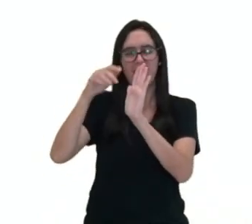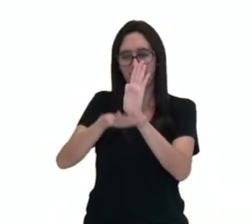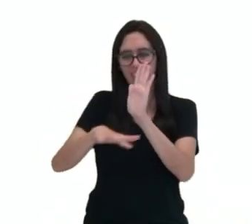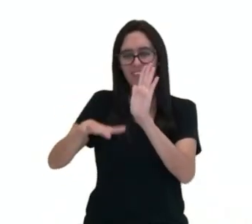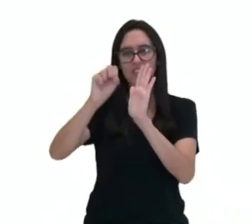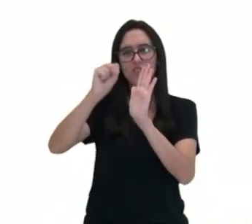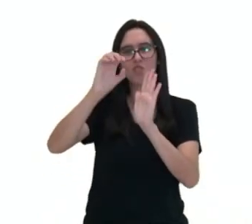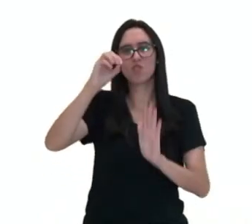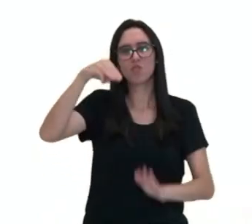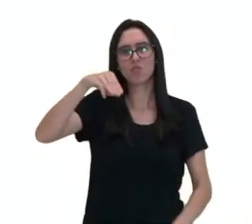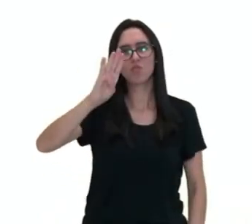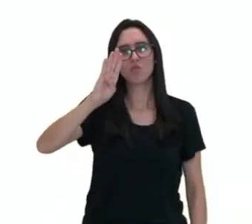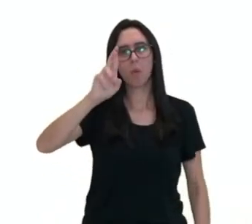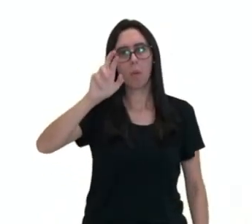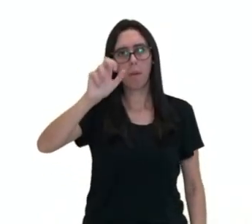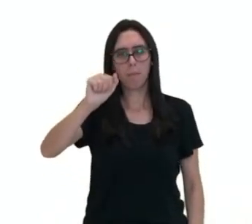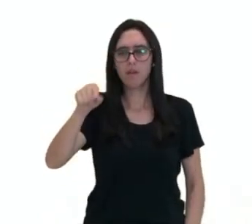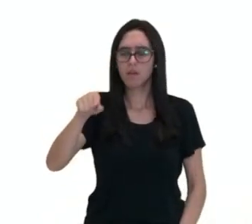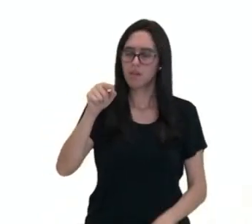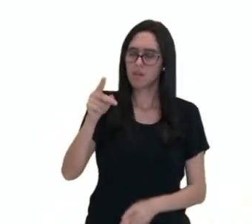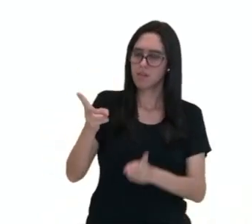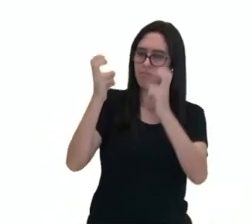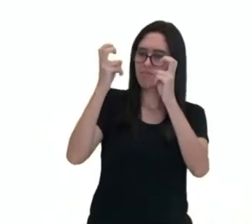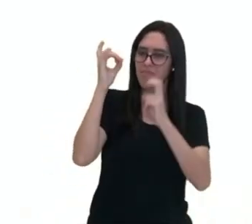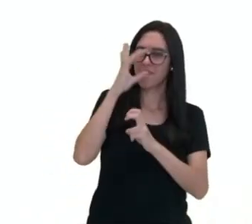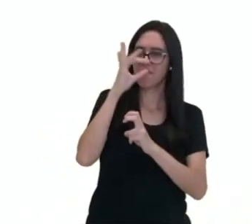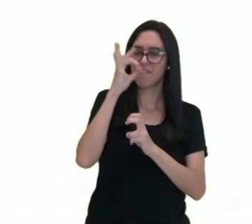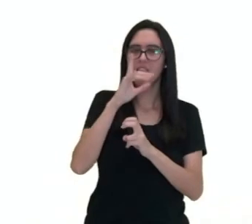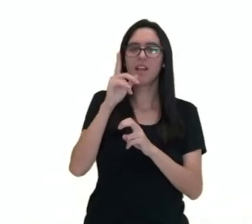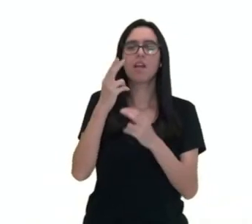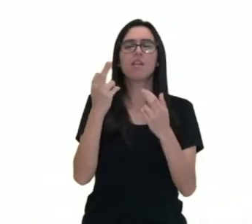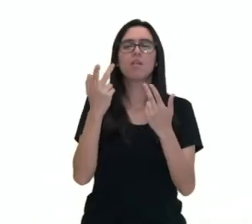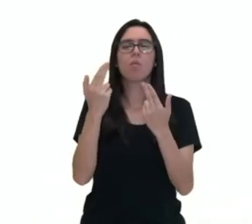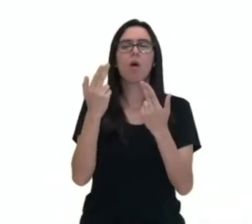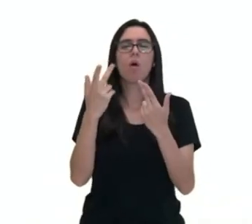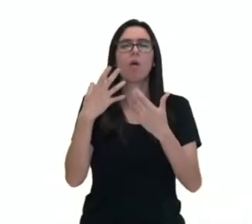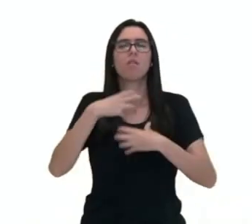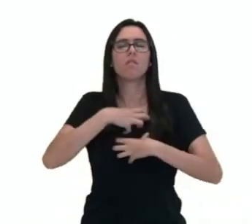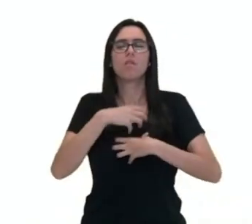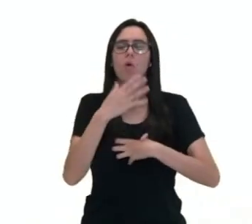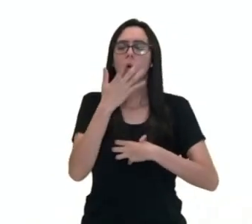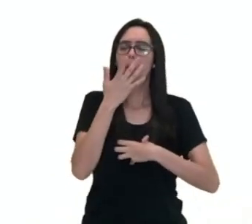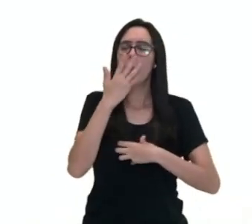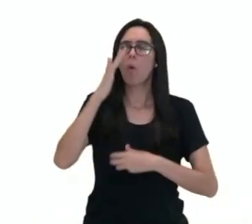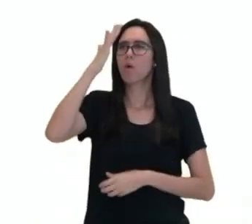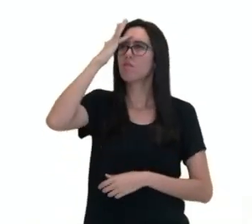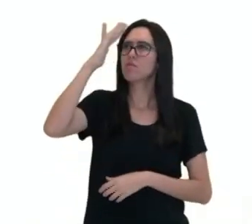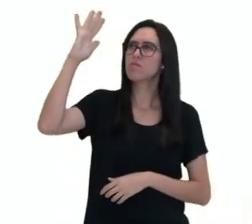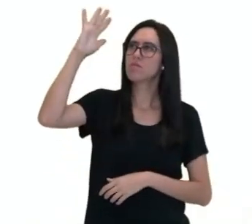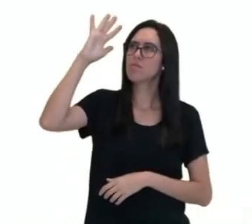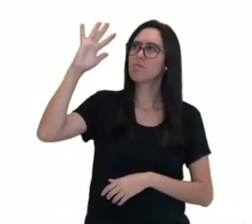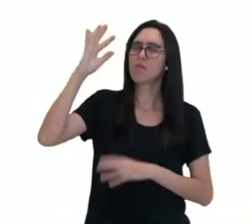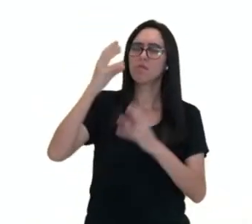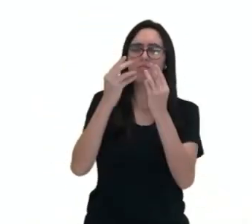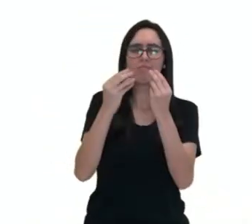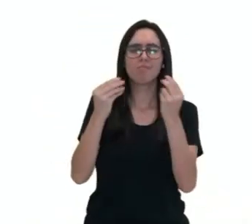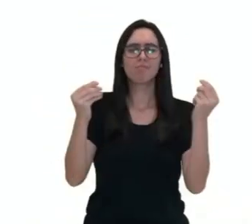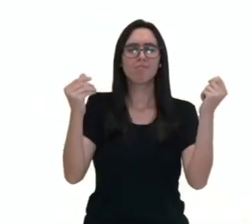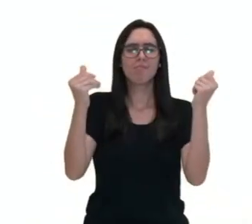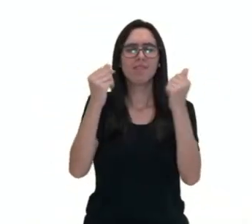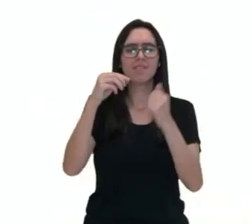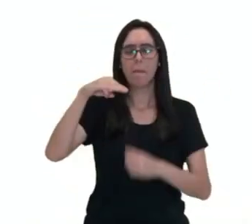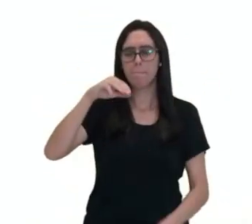da visão, né? Você pensar na questão das cores, né? E pensar na questão da macieza ali,